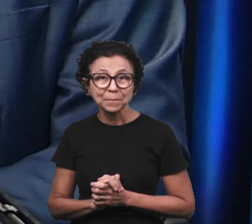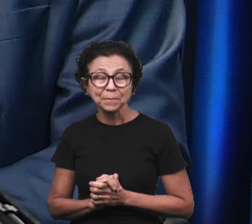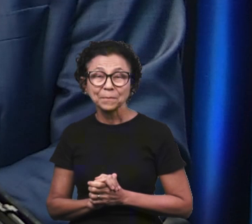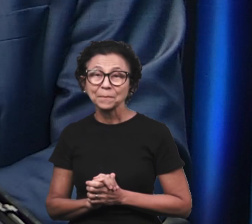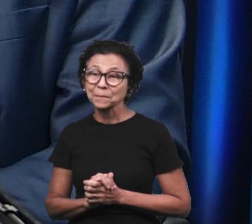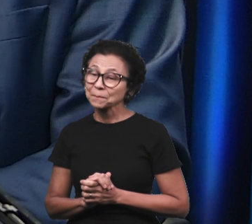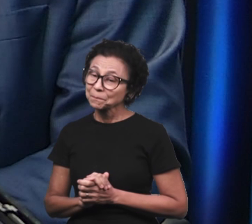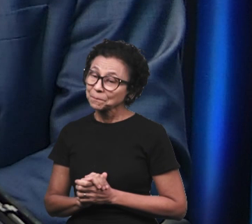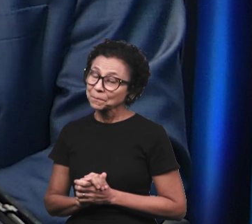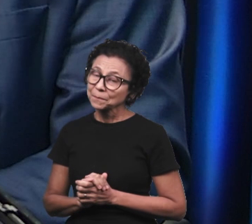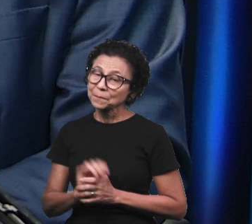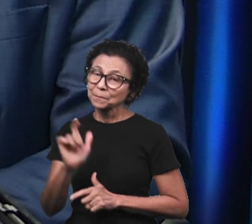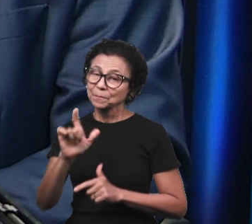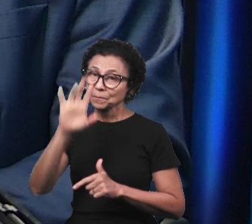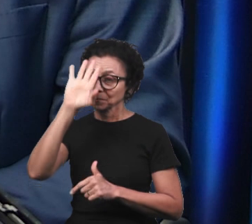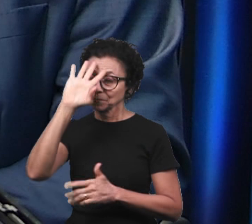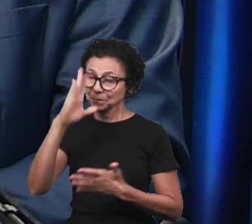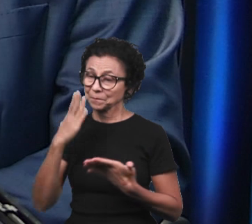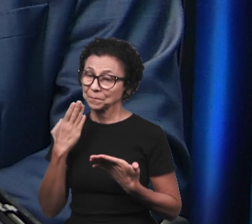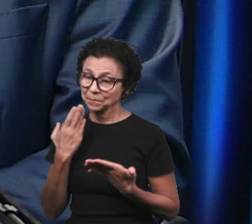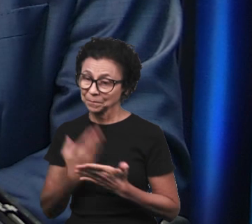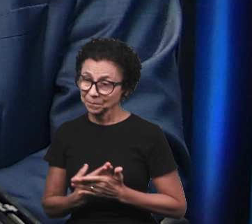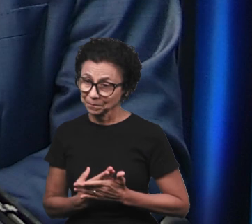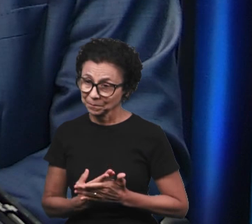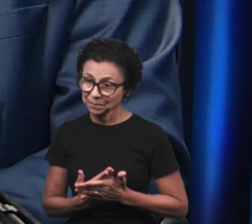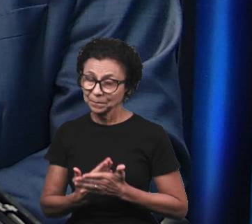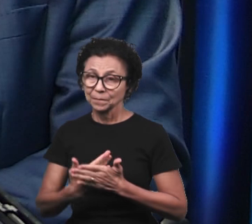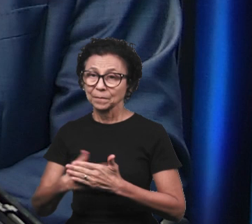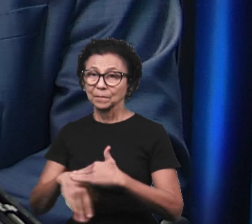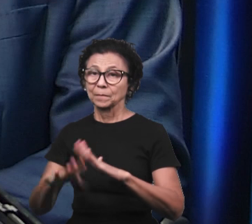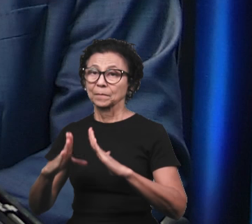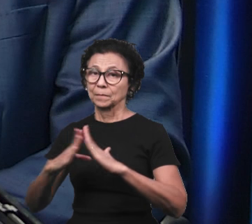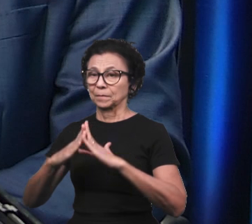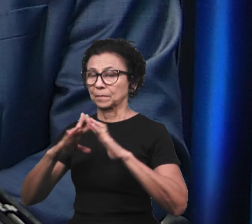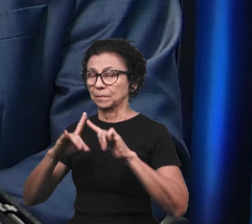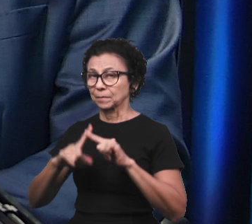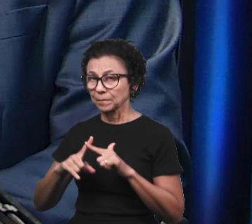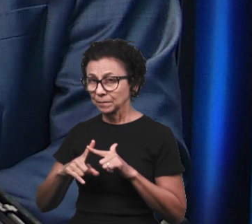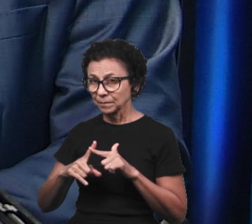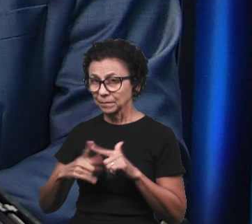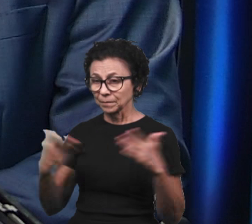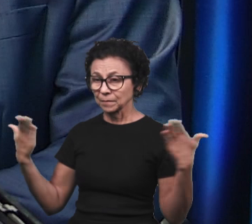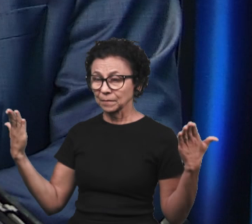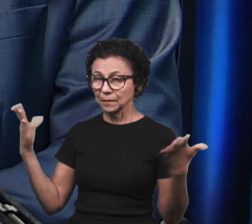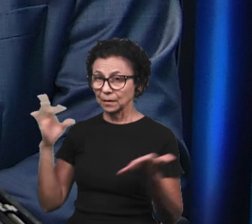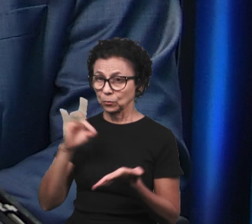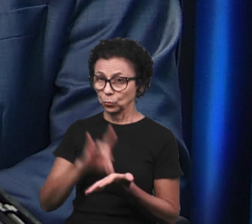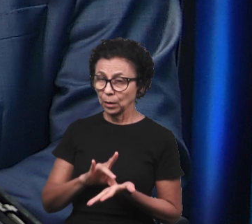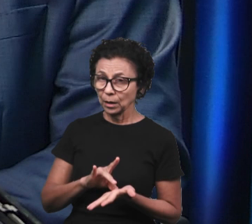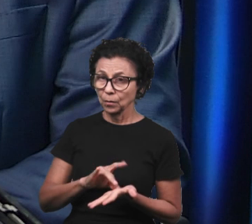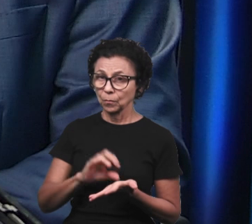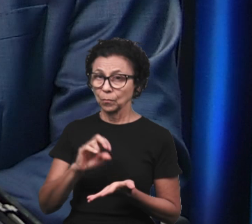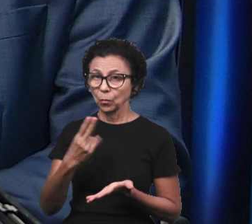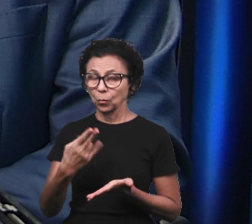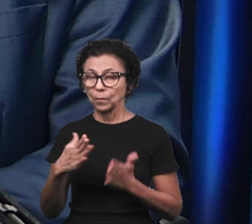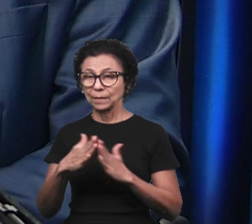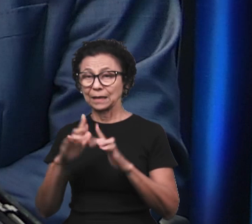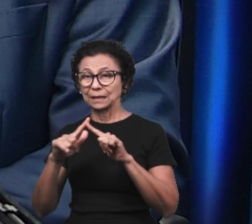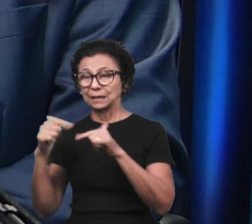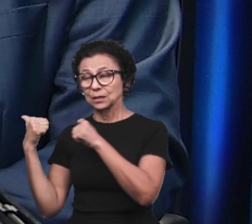verdade. Então, na vida da igreja hoje, como na igreja primitiva, a palavra diz assim, que o Espírito